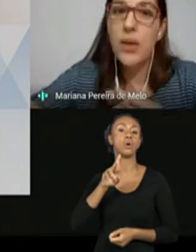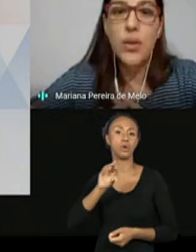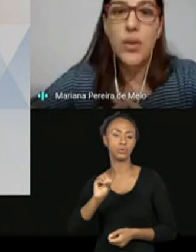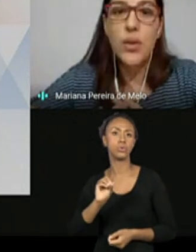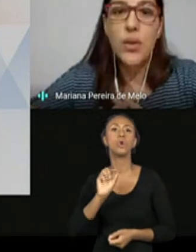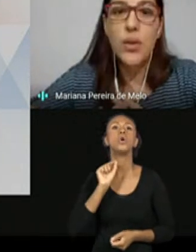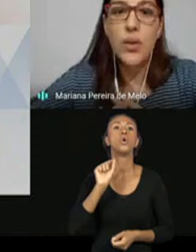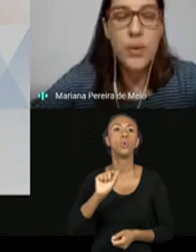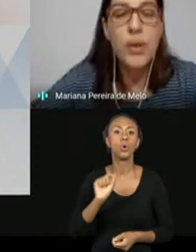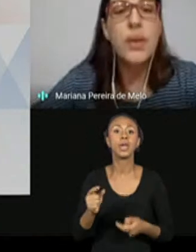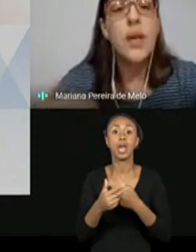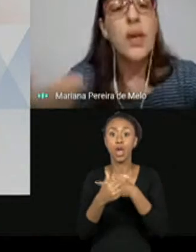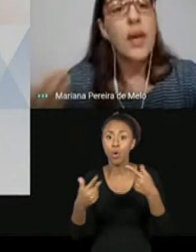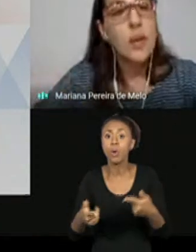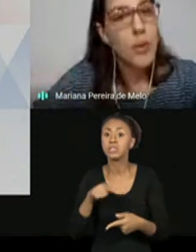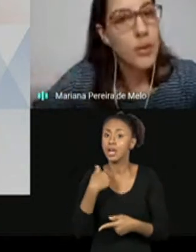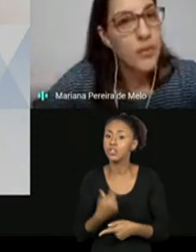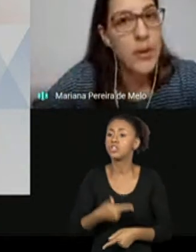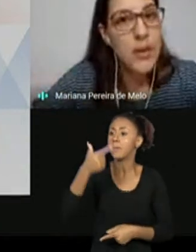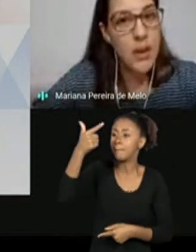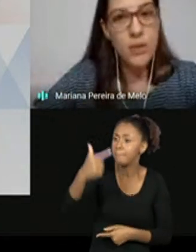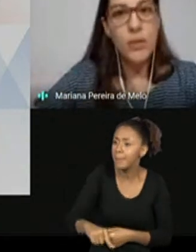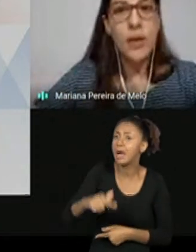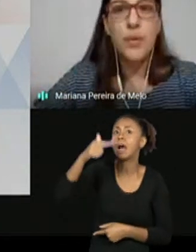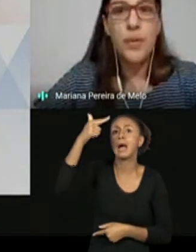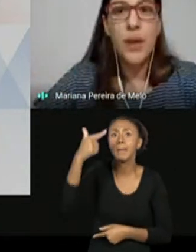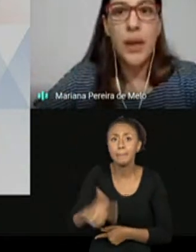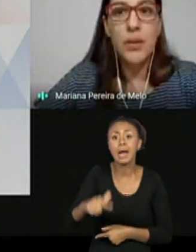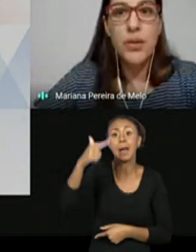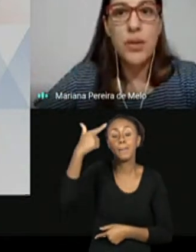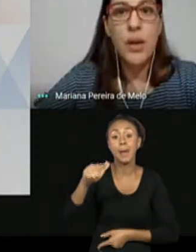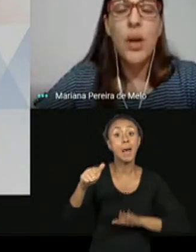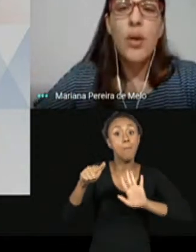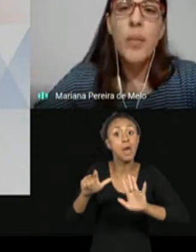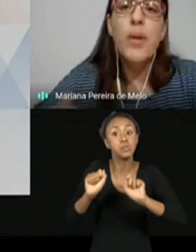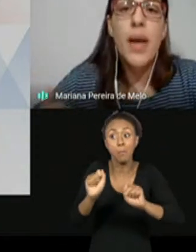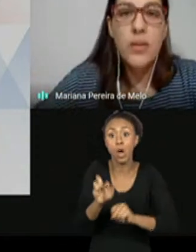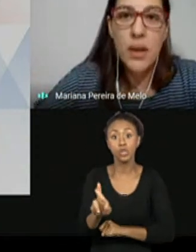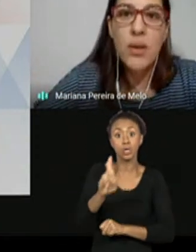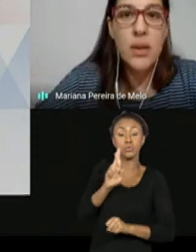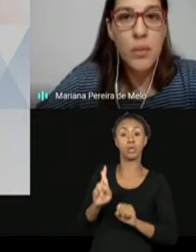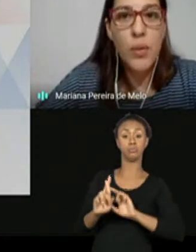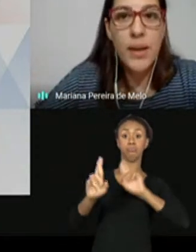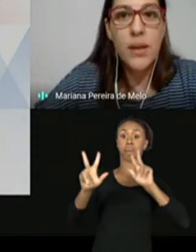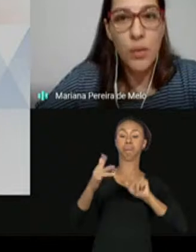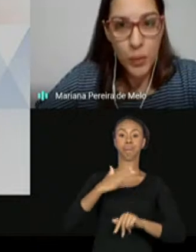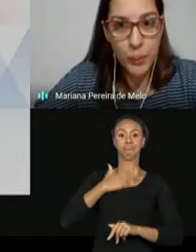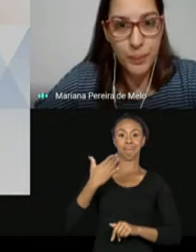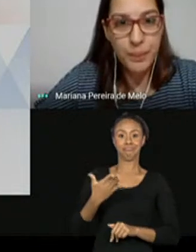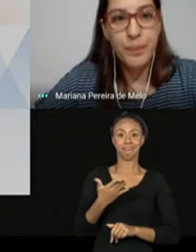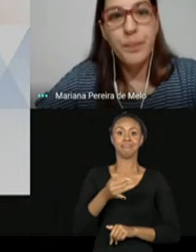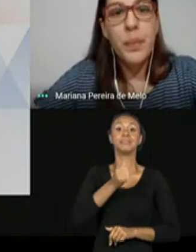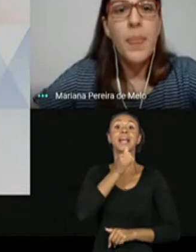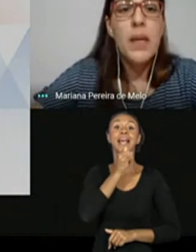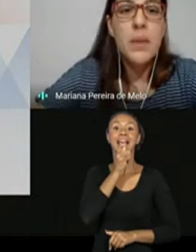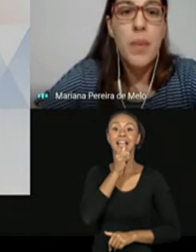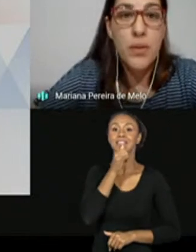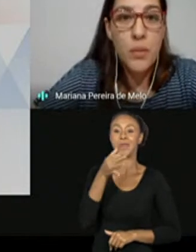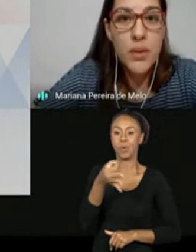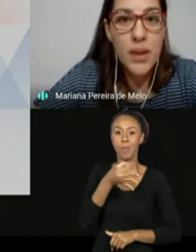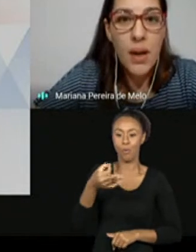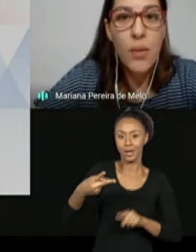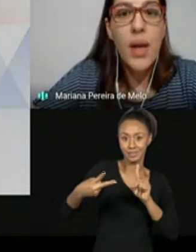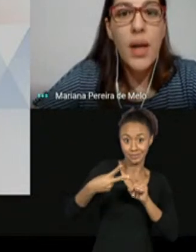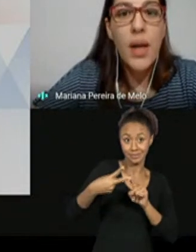repete sob as mesmas condições, ele pode fornecer resultado diferente, como é o caso da nossa moeda comum.